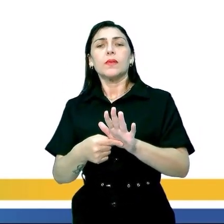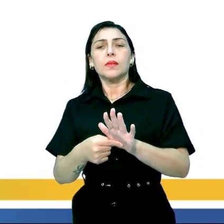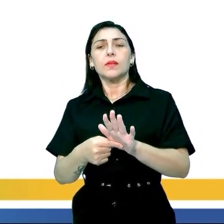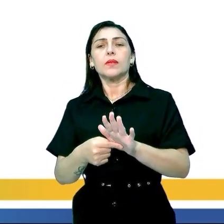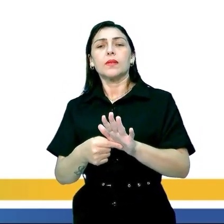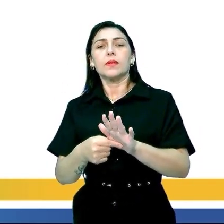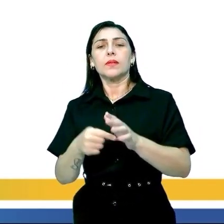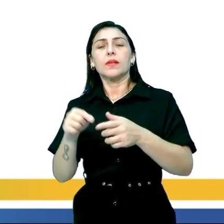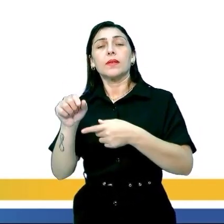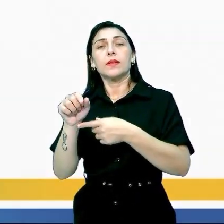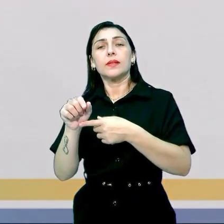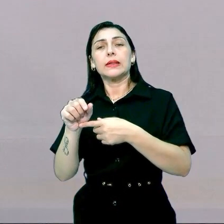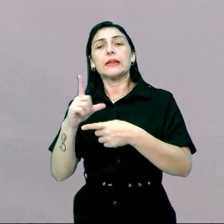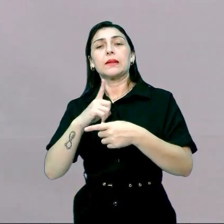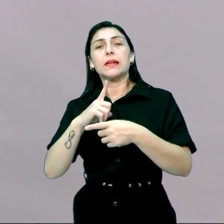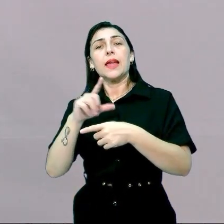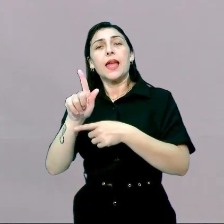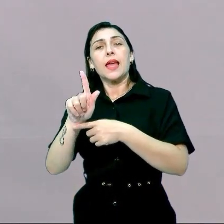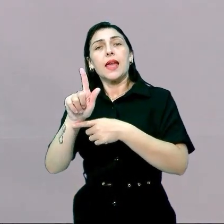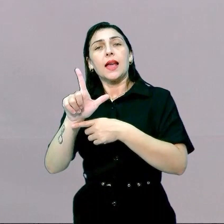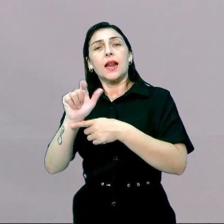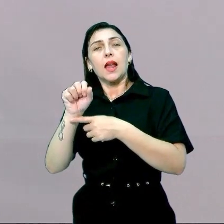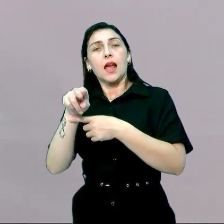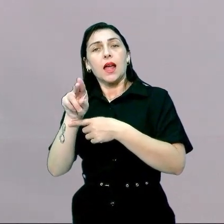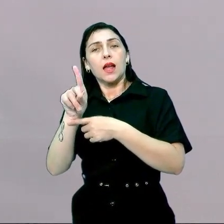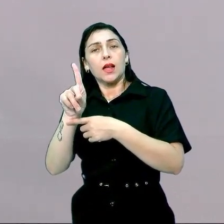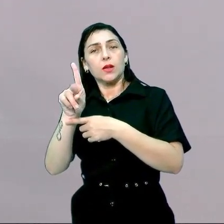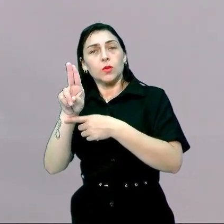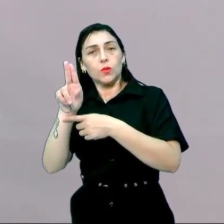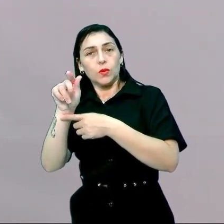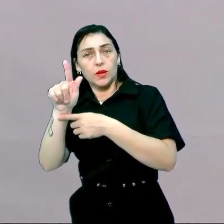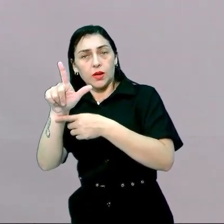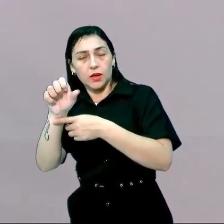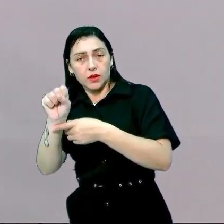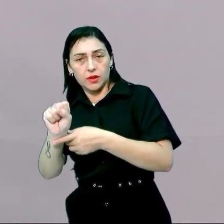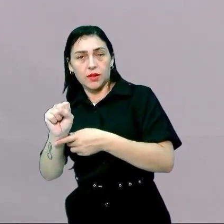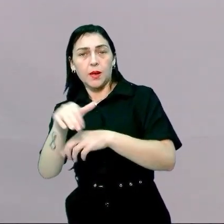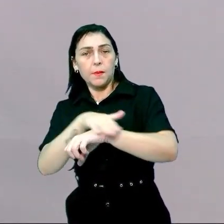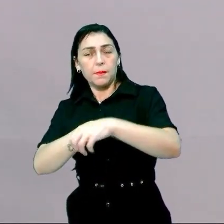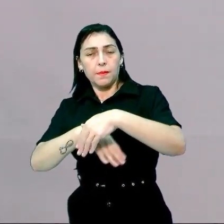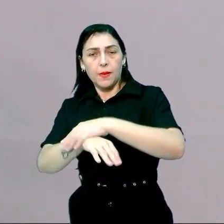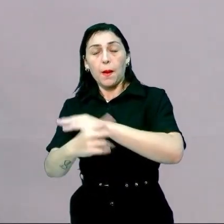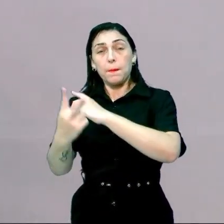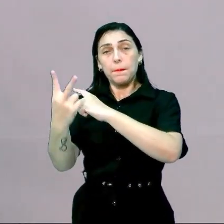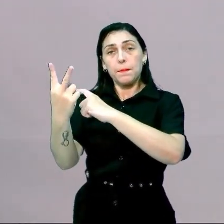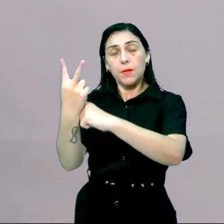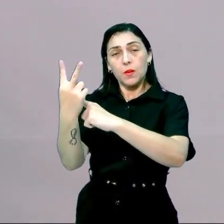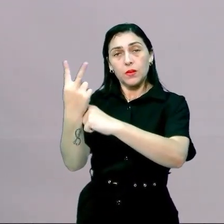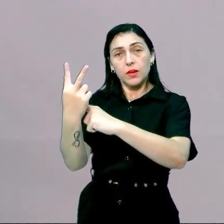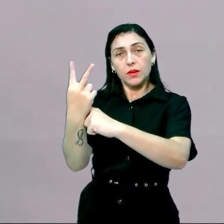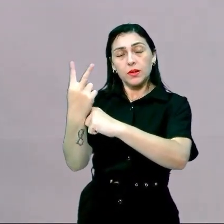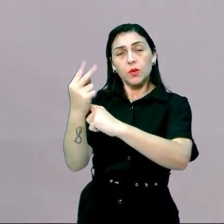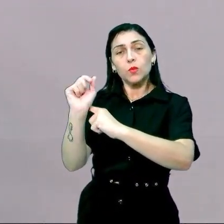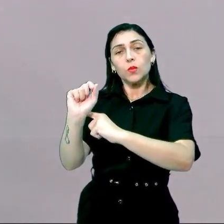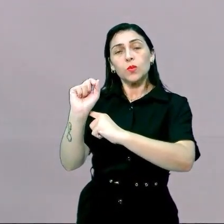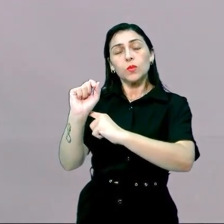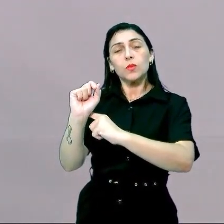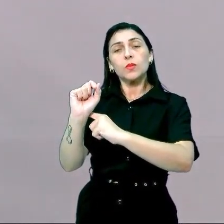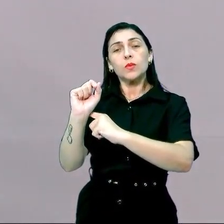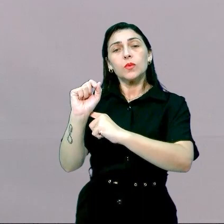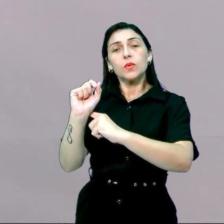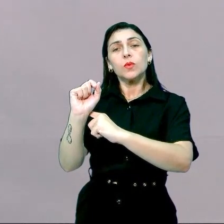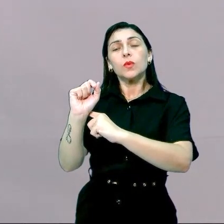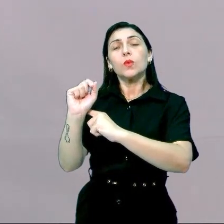glândulas. Que, aliás, também, pessoal, a pele ele serve como proteção contra, né,